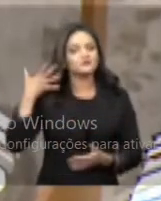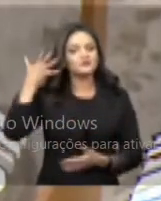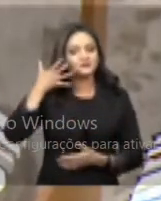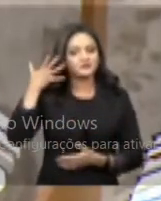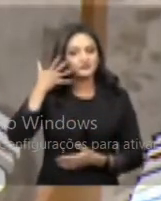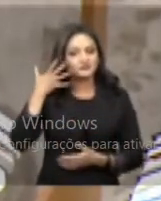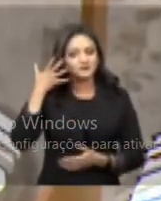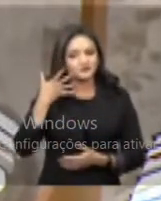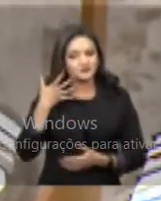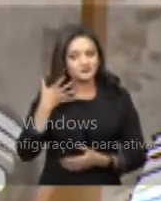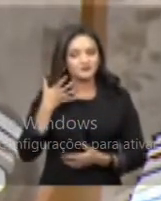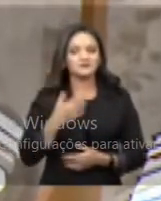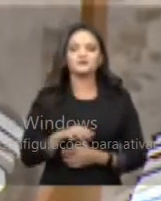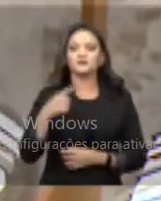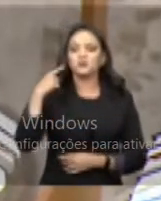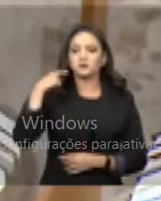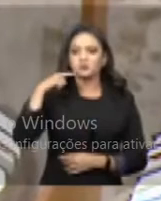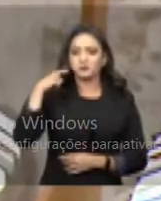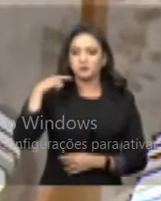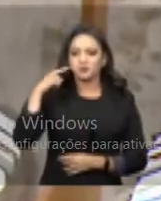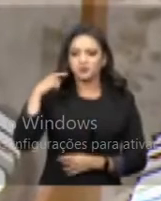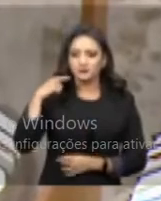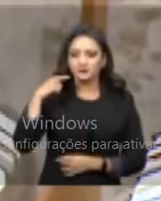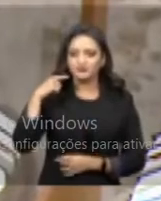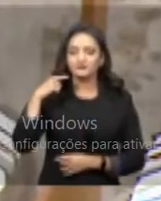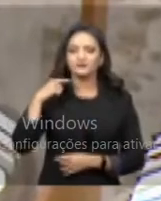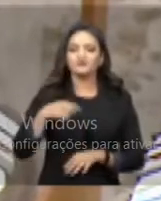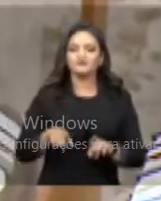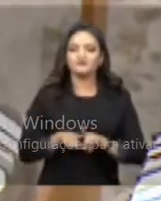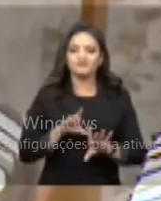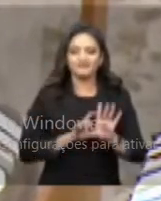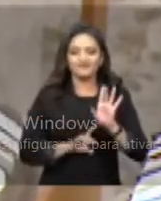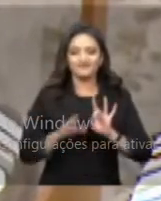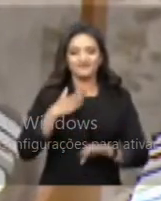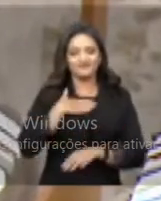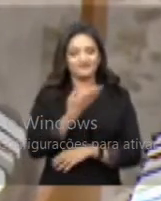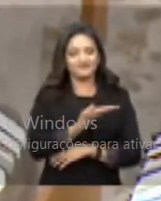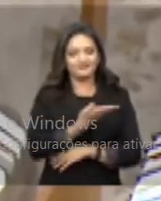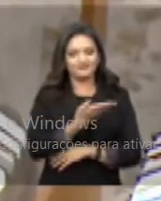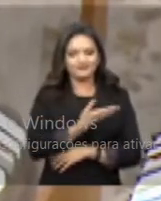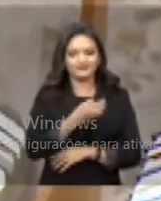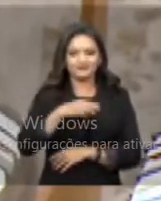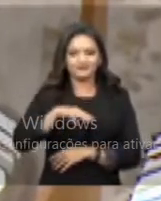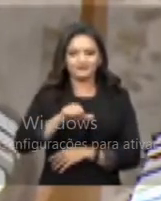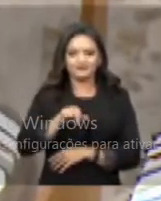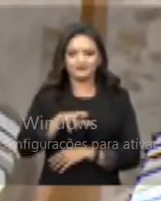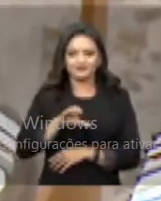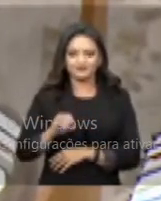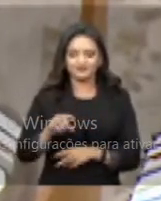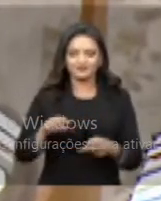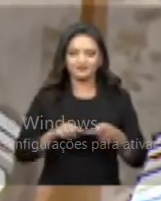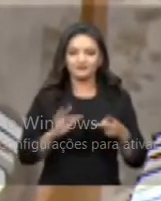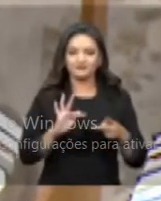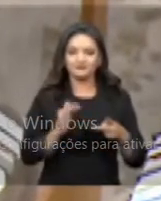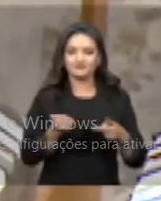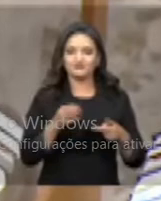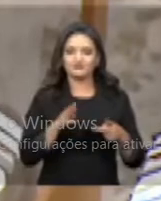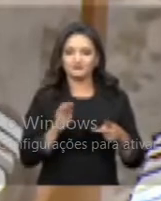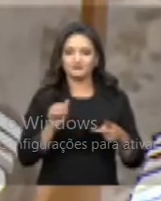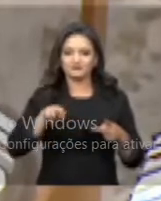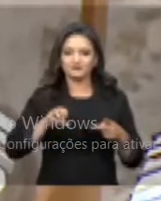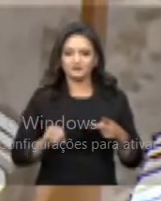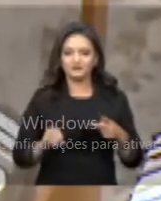orais, não só os advogados, mas especialmente os meus colegas, Mário Sarrubo, Fabiano Dalazen,